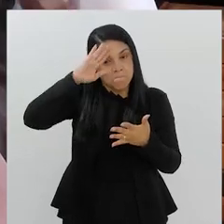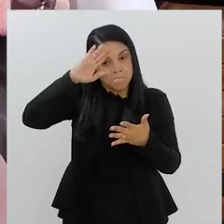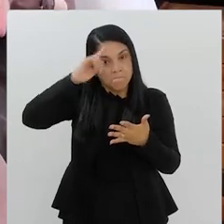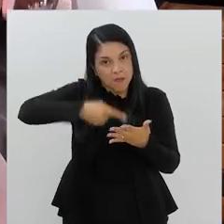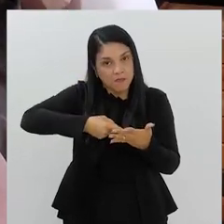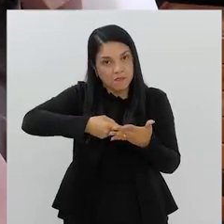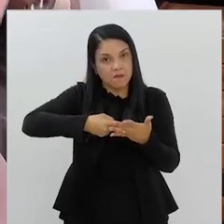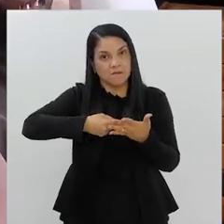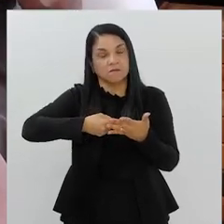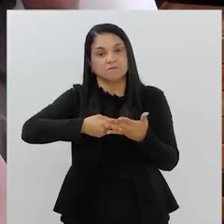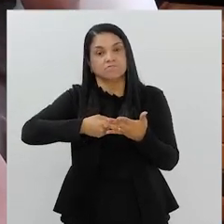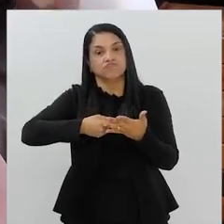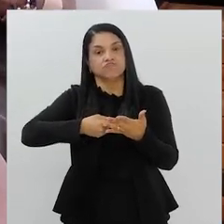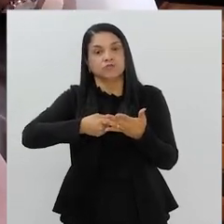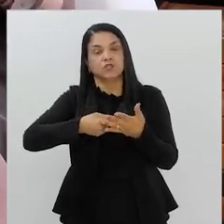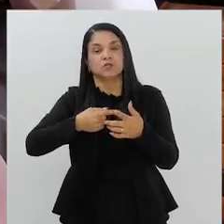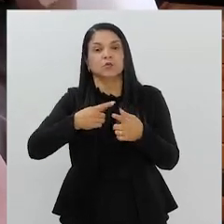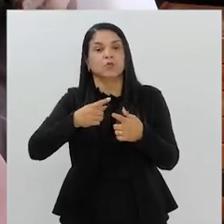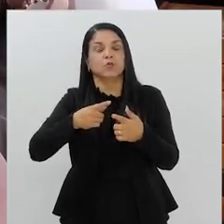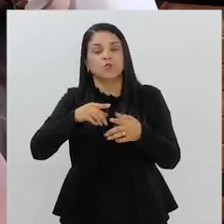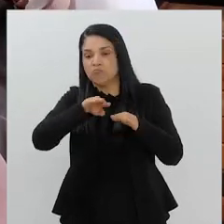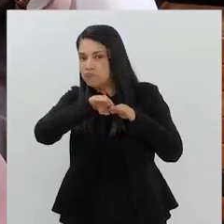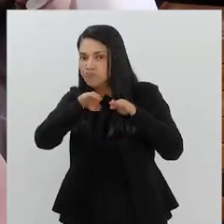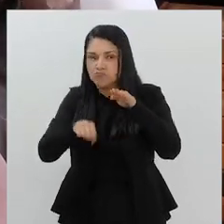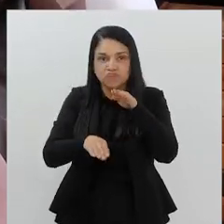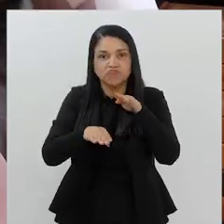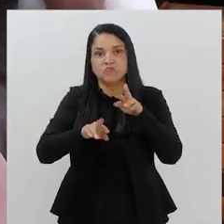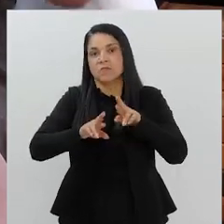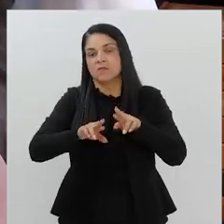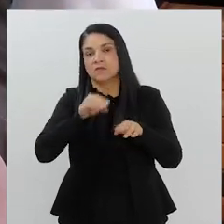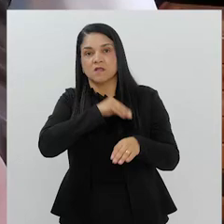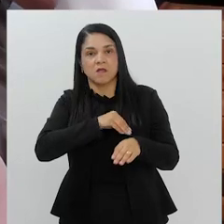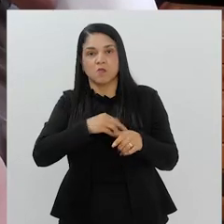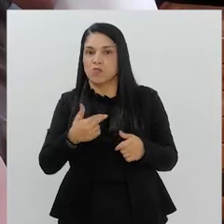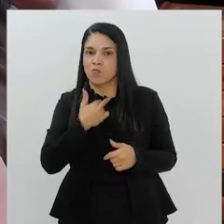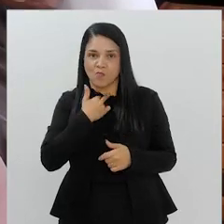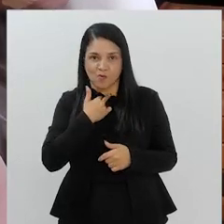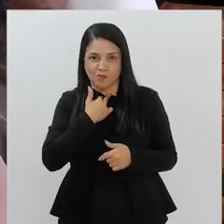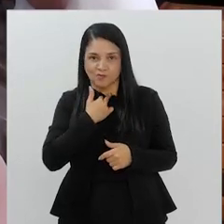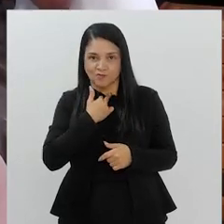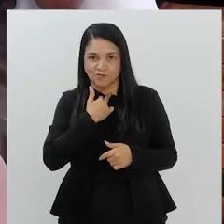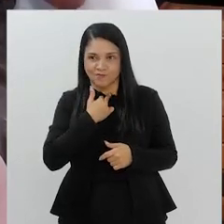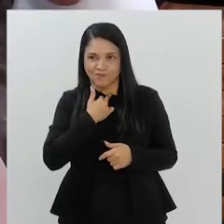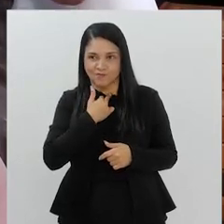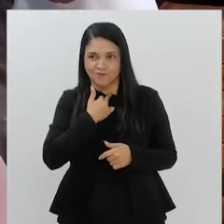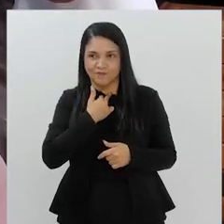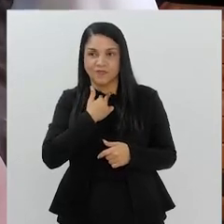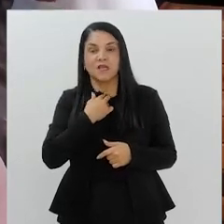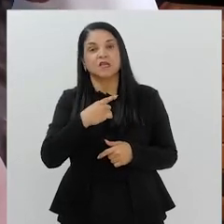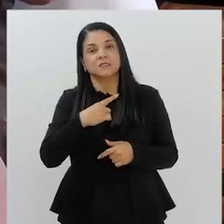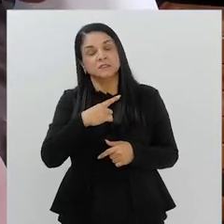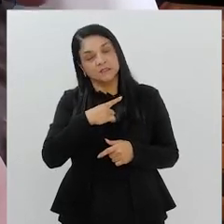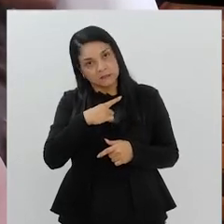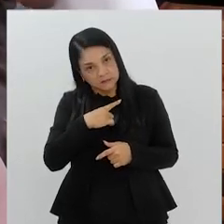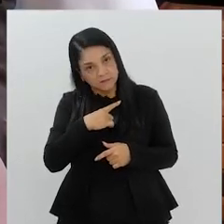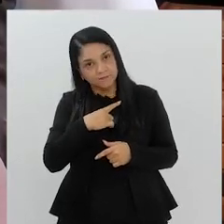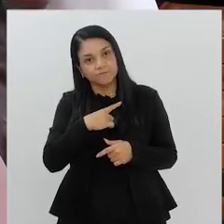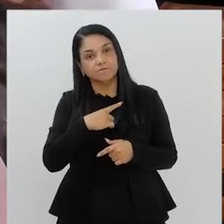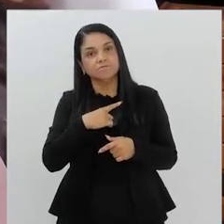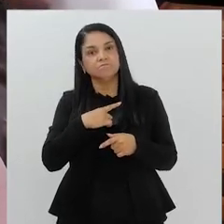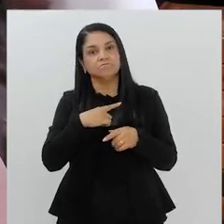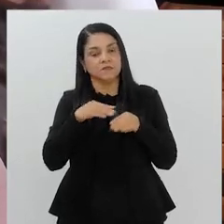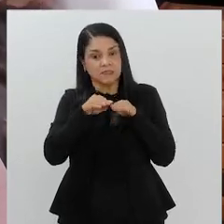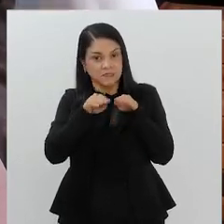determina que não haja diferenças salariais nem levando isso em consideração quer dizer que haja diferenças salariais